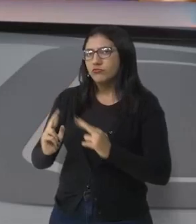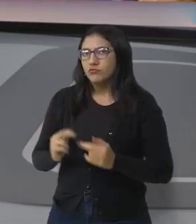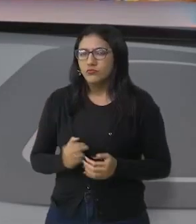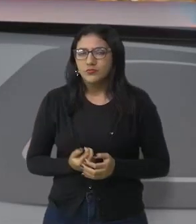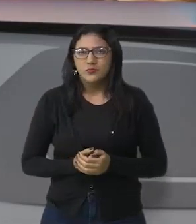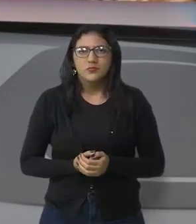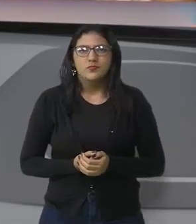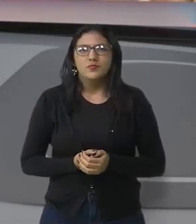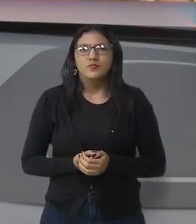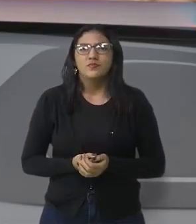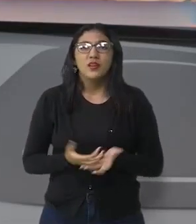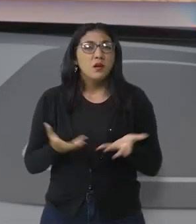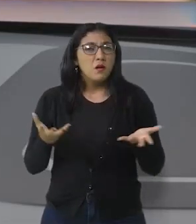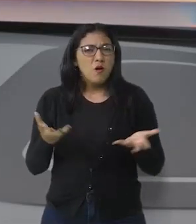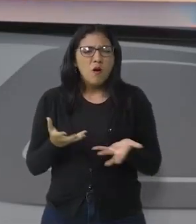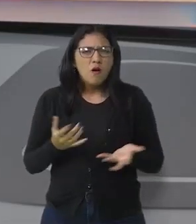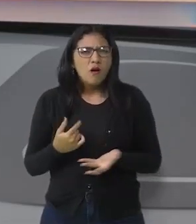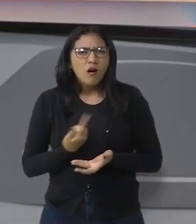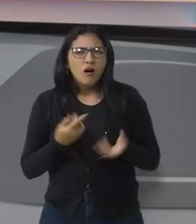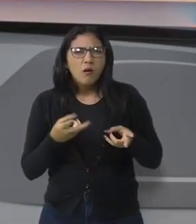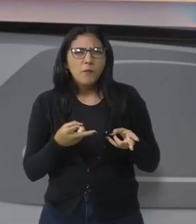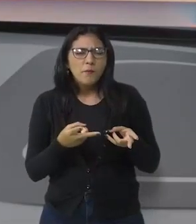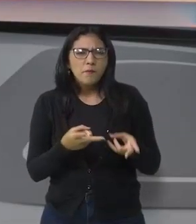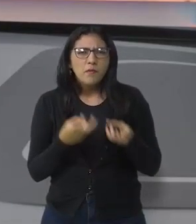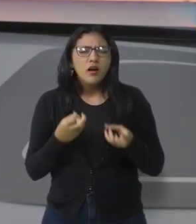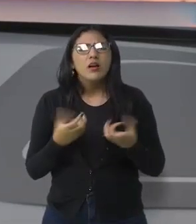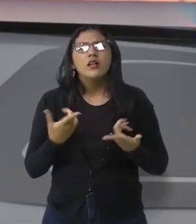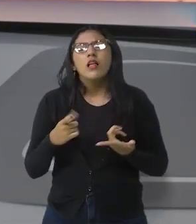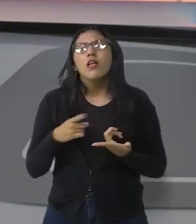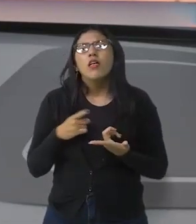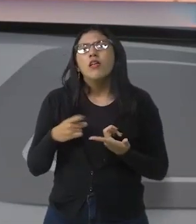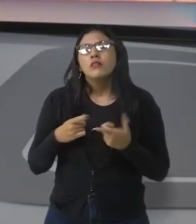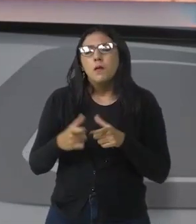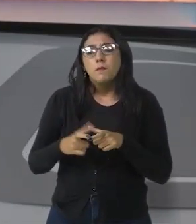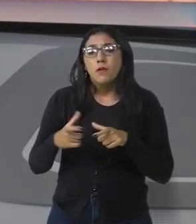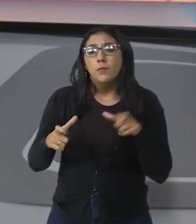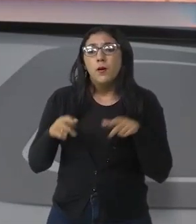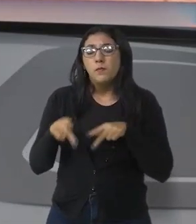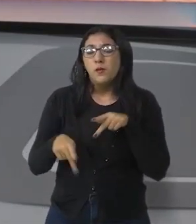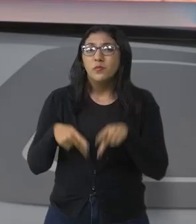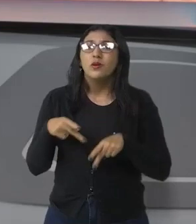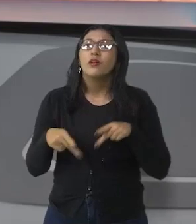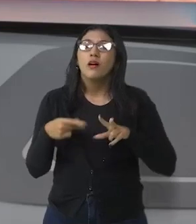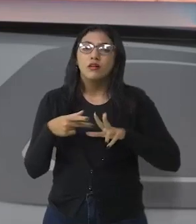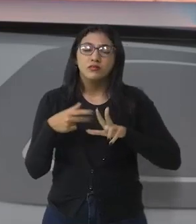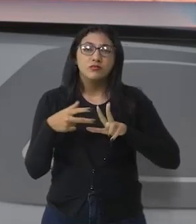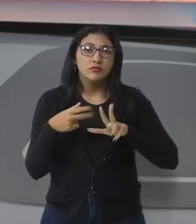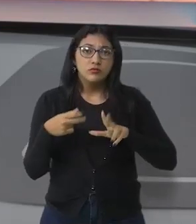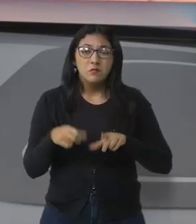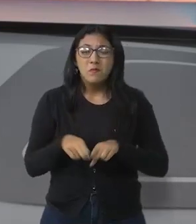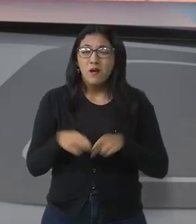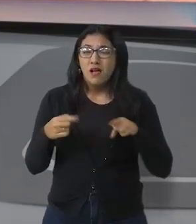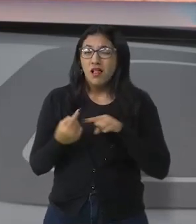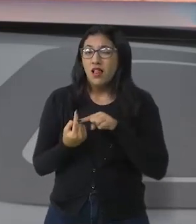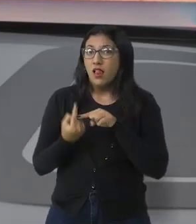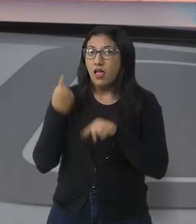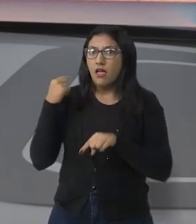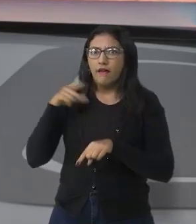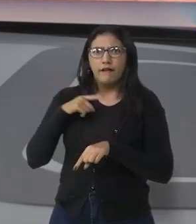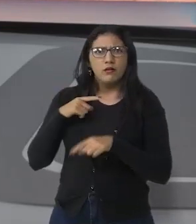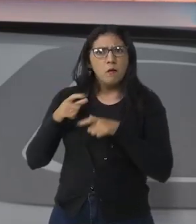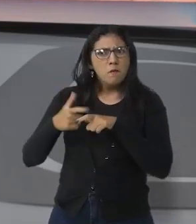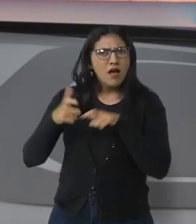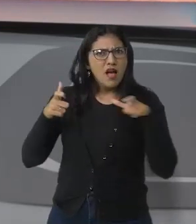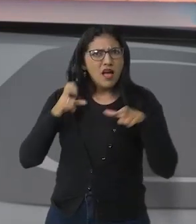começa a perceber agora é que a gente vai ter cada vez mais uma população maior indígena. Quando o europeu chegou, éramos